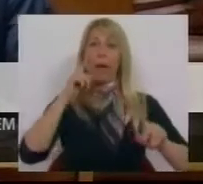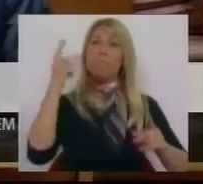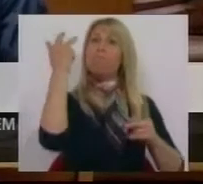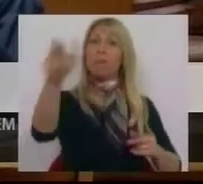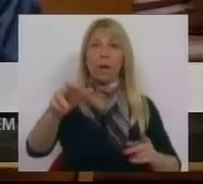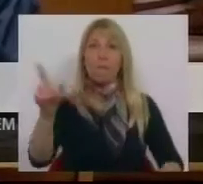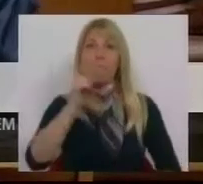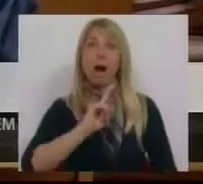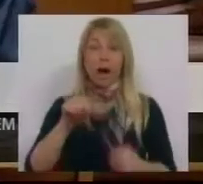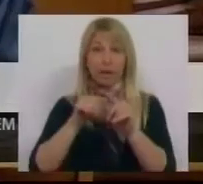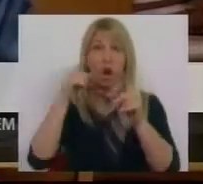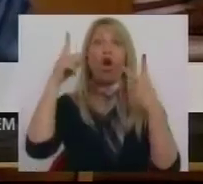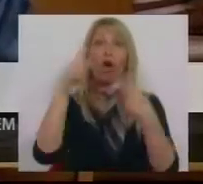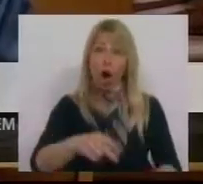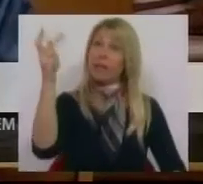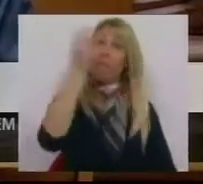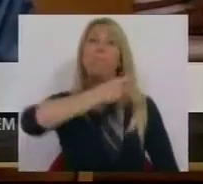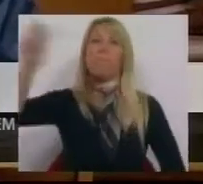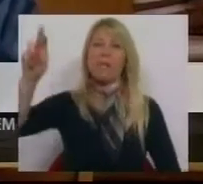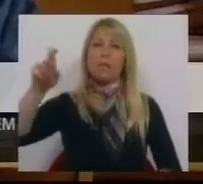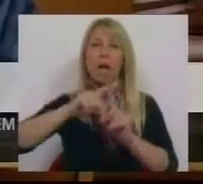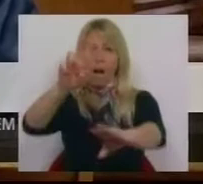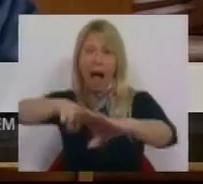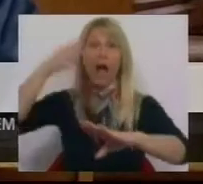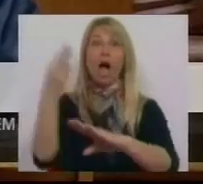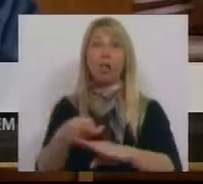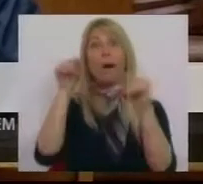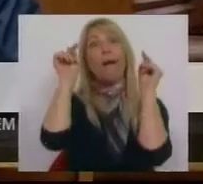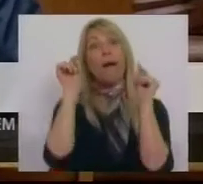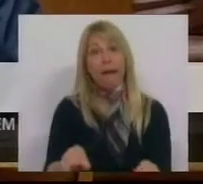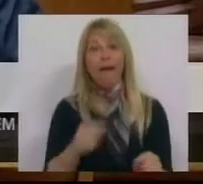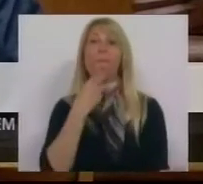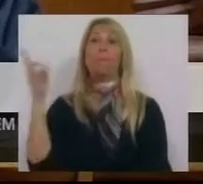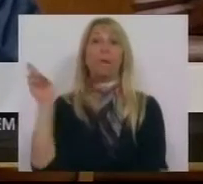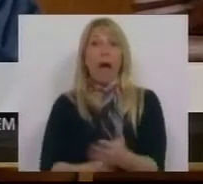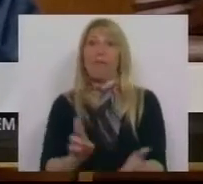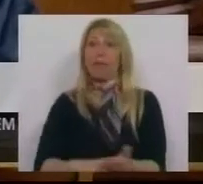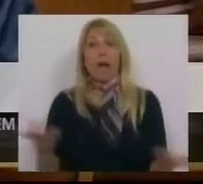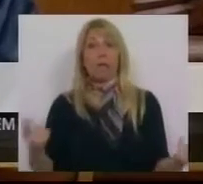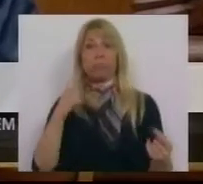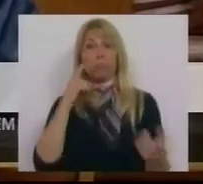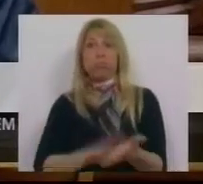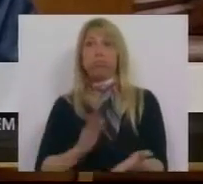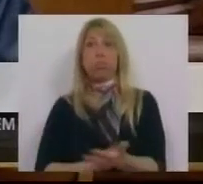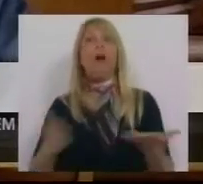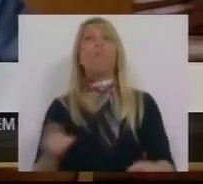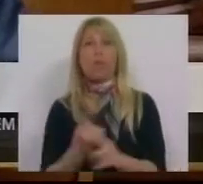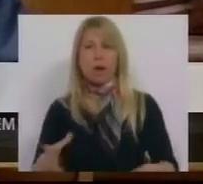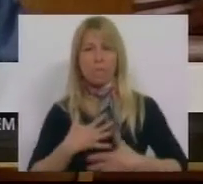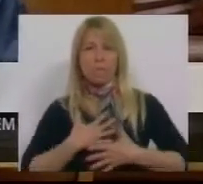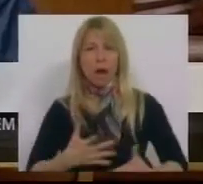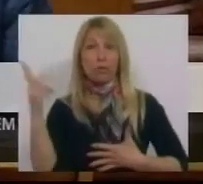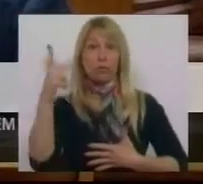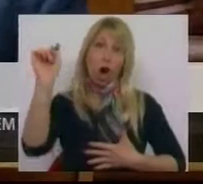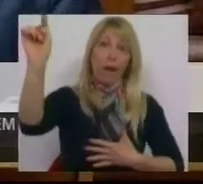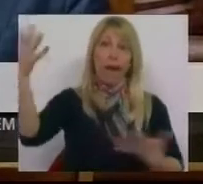ao quadrado. E essa é que é a verdade dos factos que nós podemos aqui antecipar, porque é a vontade da Troika e é o que tem vindo a